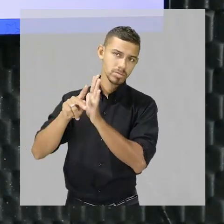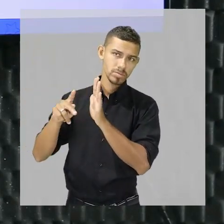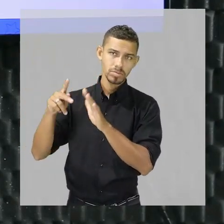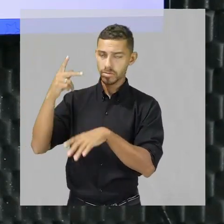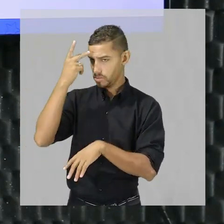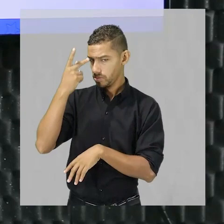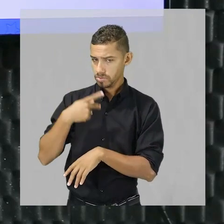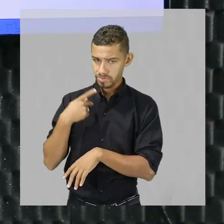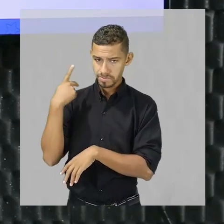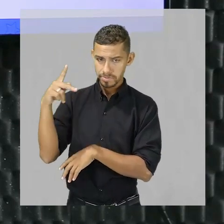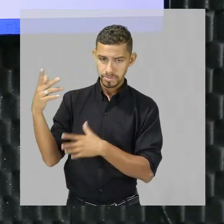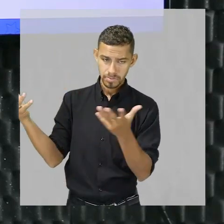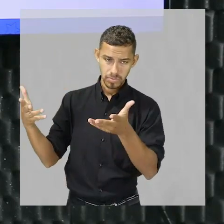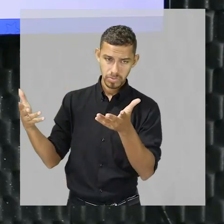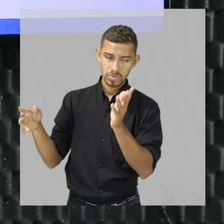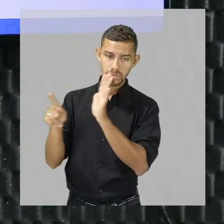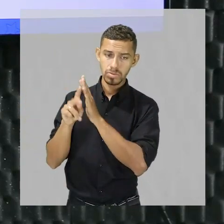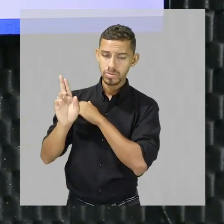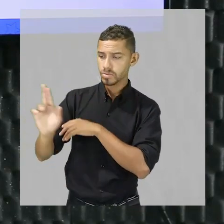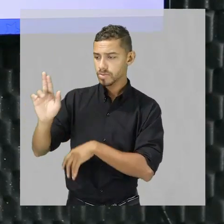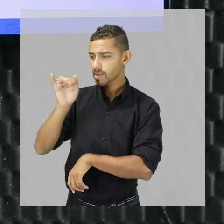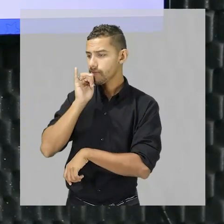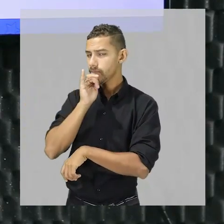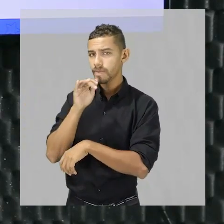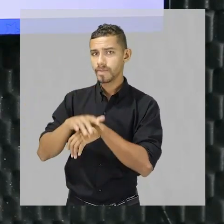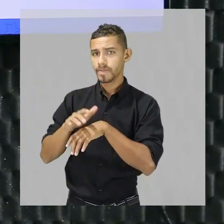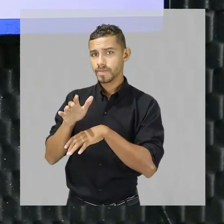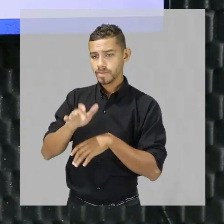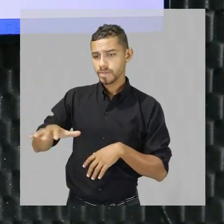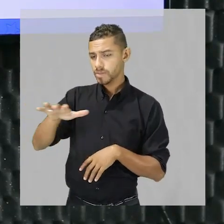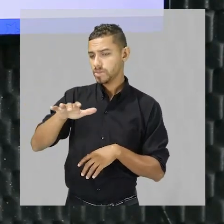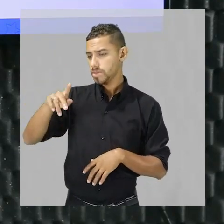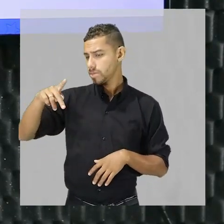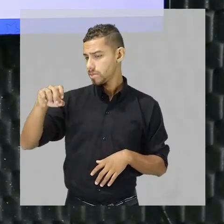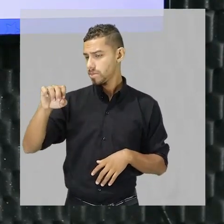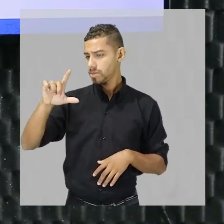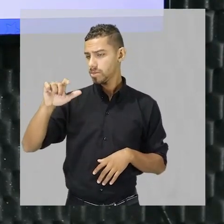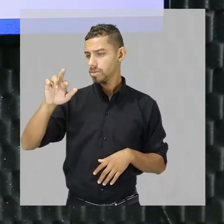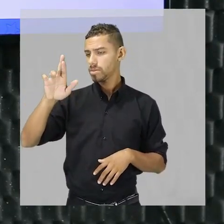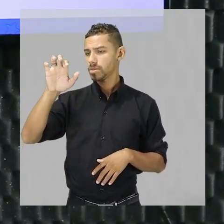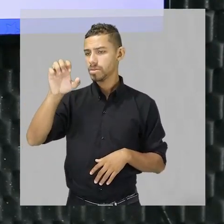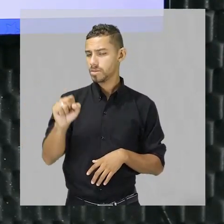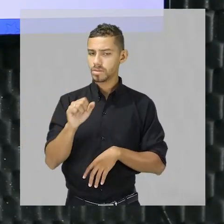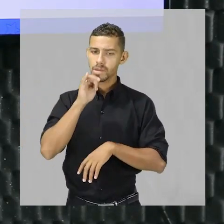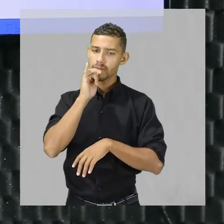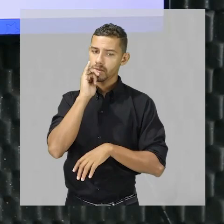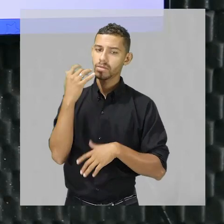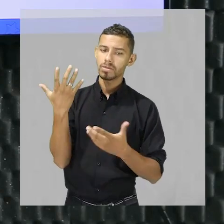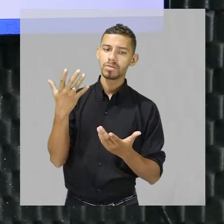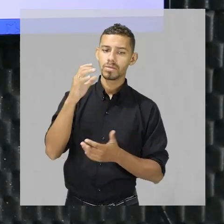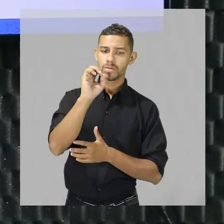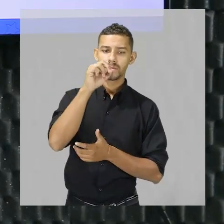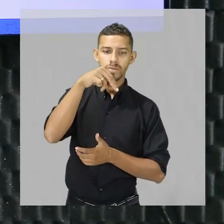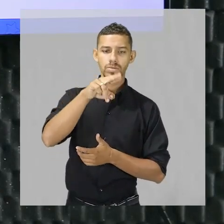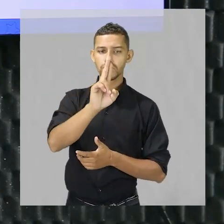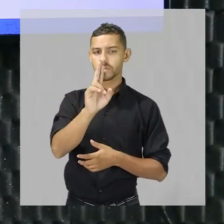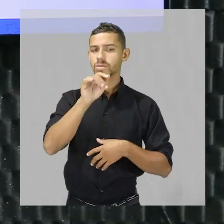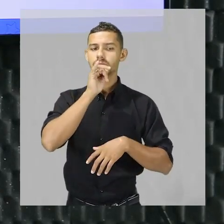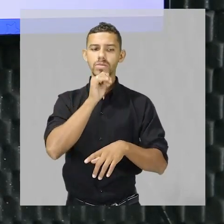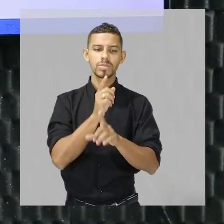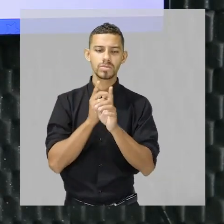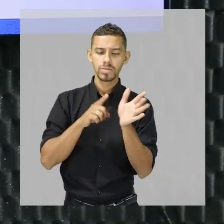A projeção plana ou azimutal, ela é muito utilizada para representar as áreas polares. Um exemplo muito fácil é a bandeira da ONU, né? A bandeira da